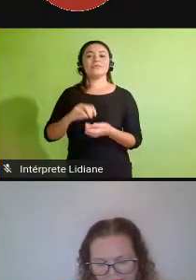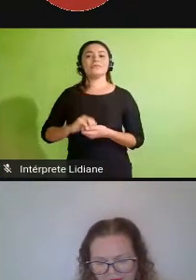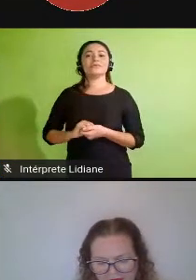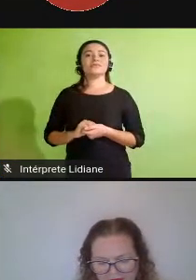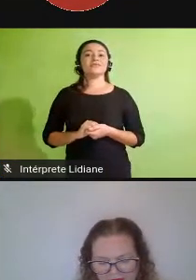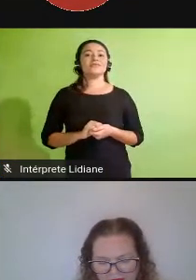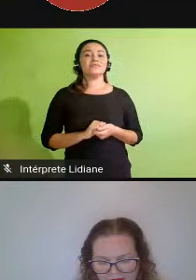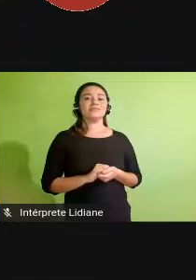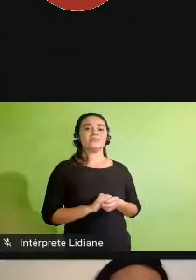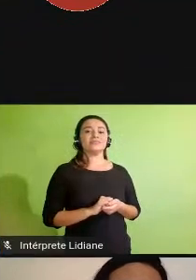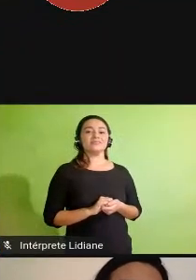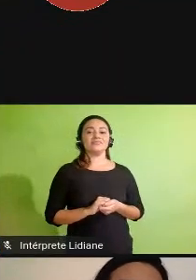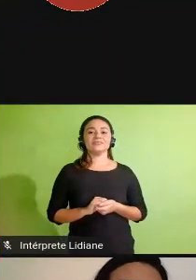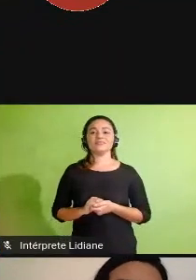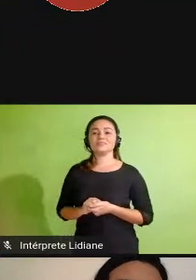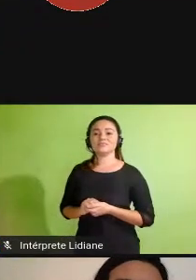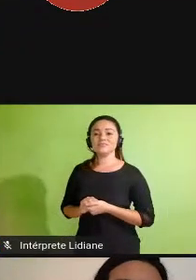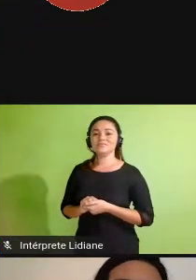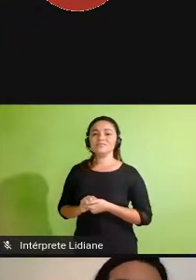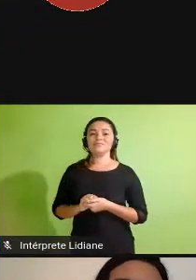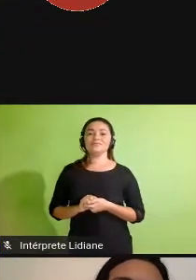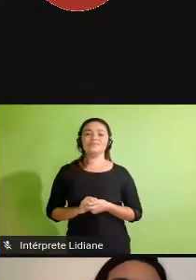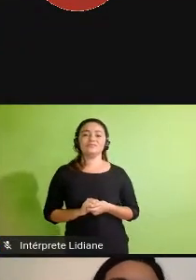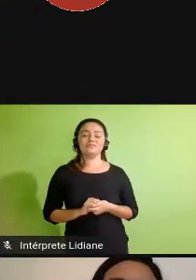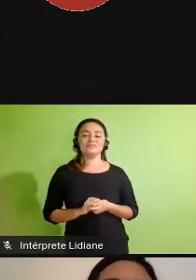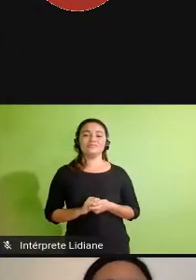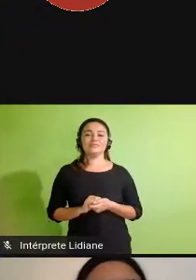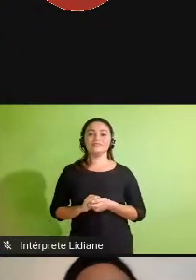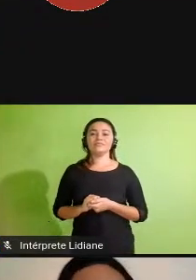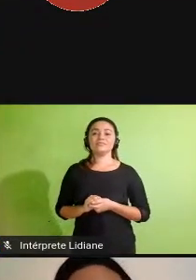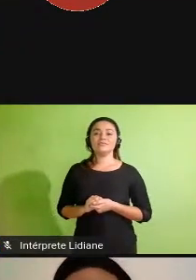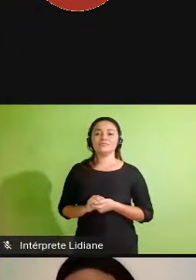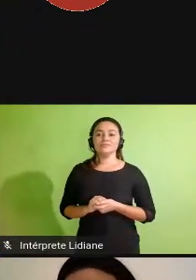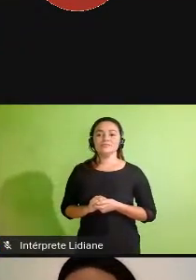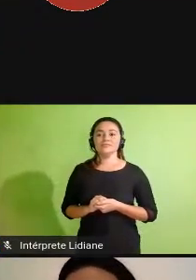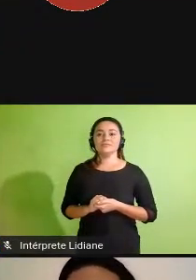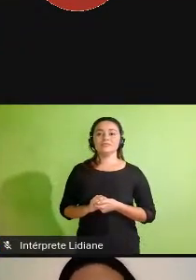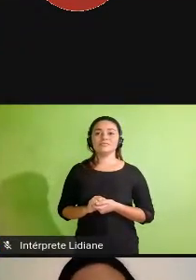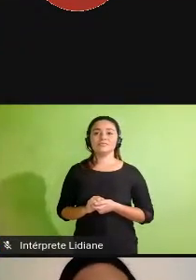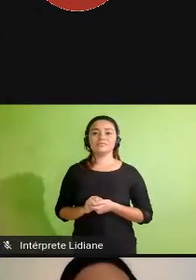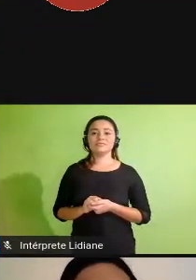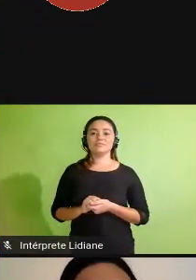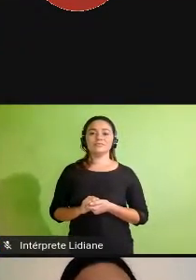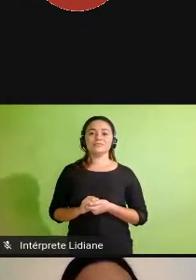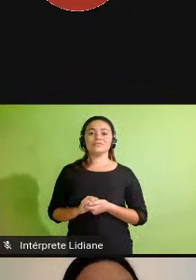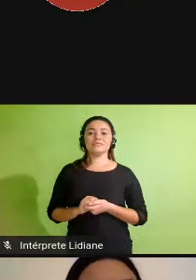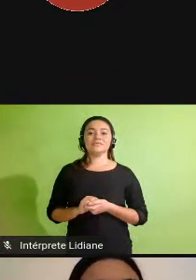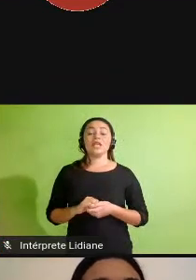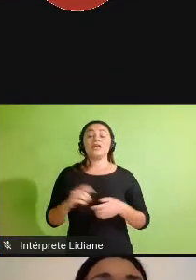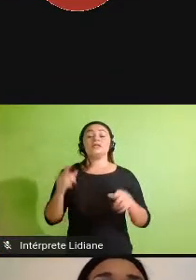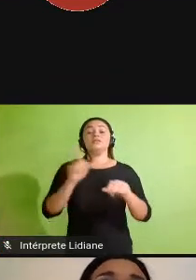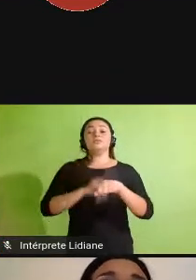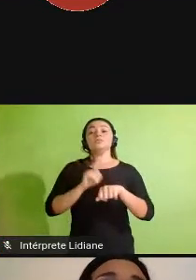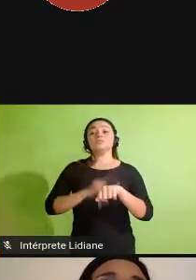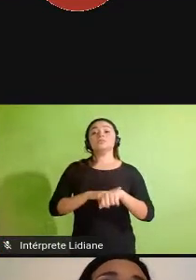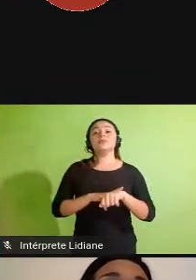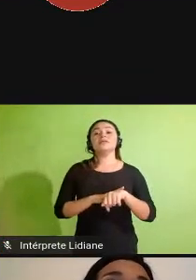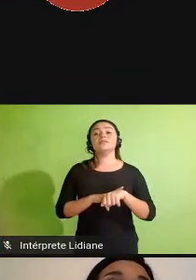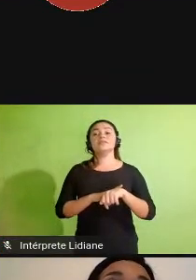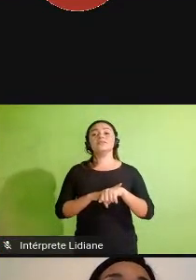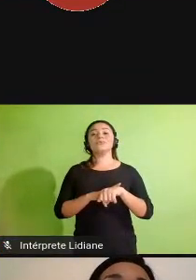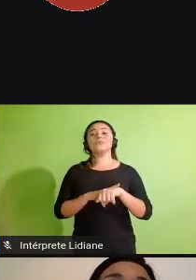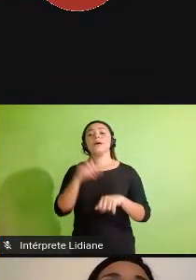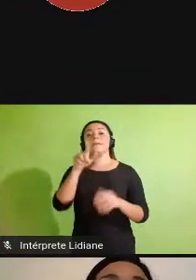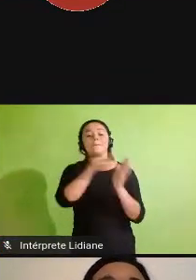falou da Conceição Evaristo, que a gente tentou fazer essa interlocução durante a pesquisa, né, com a literatura. E,